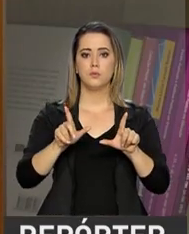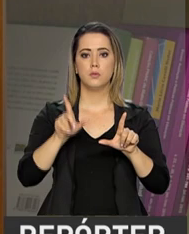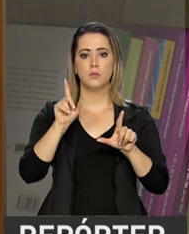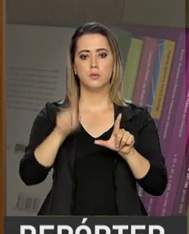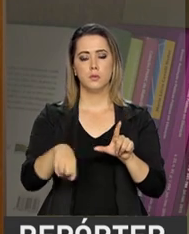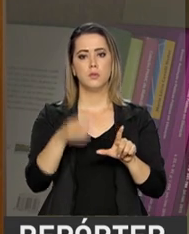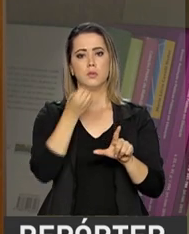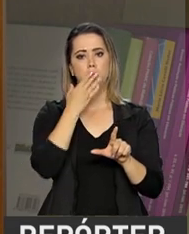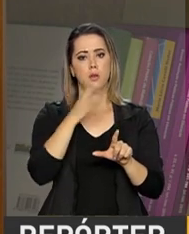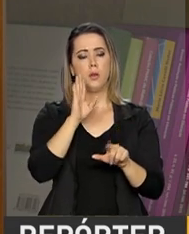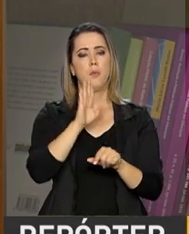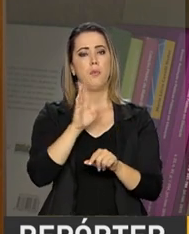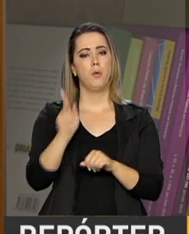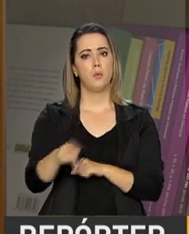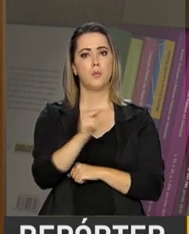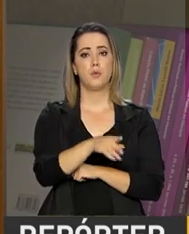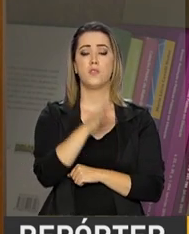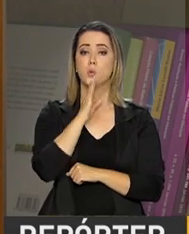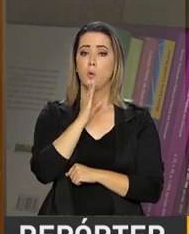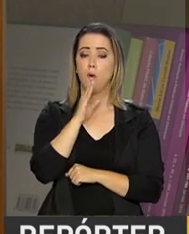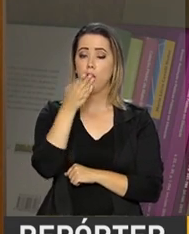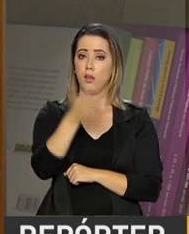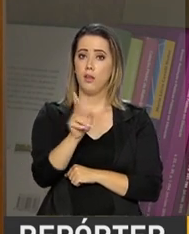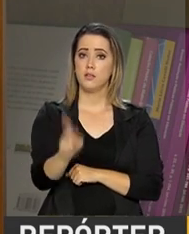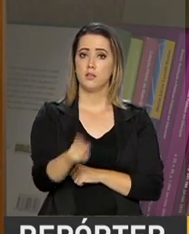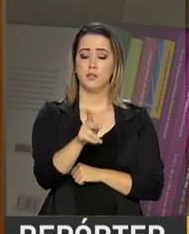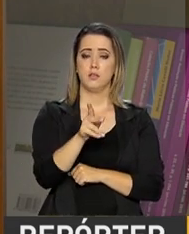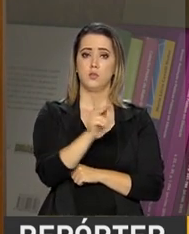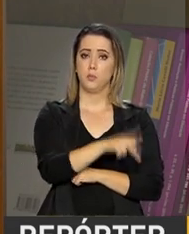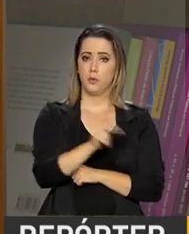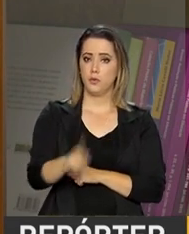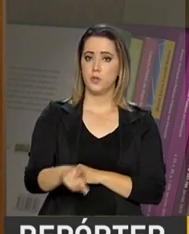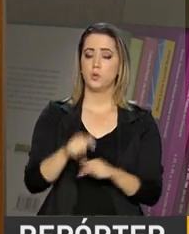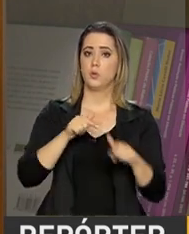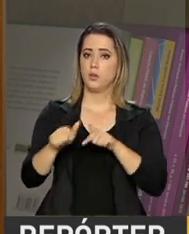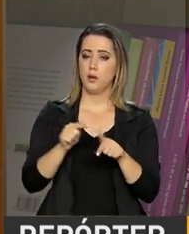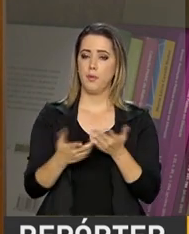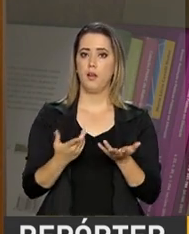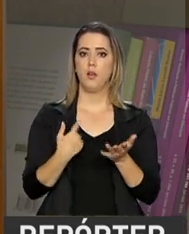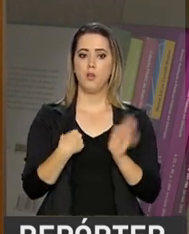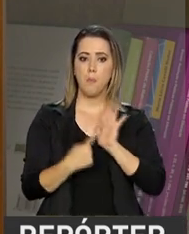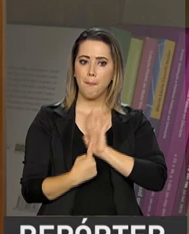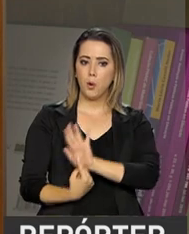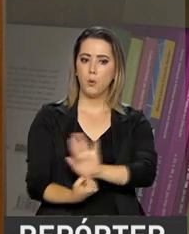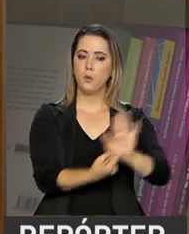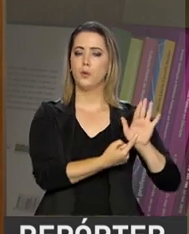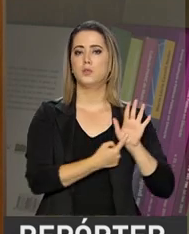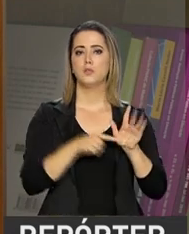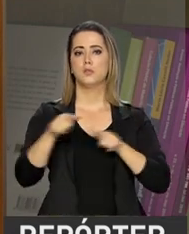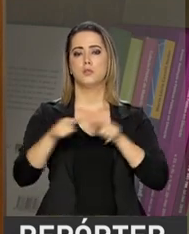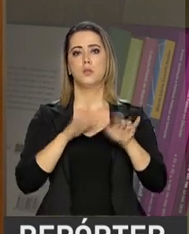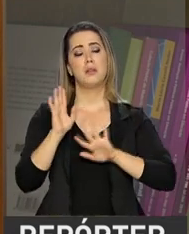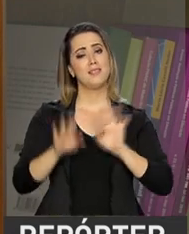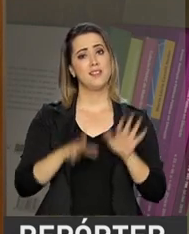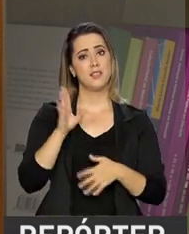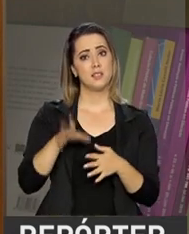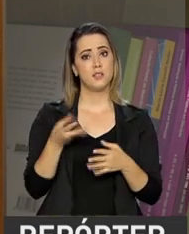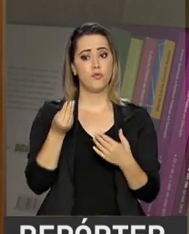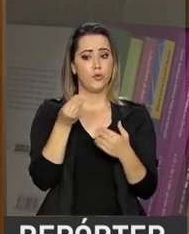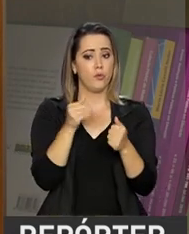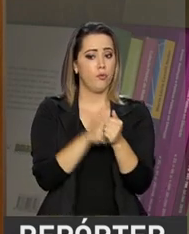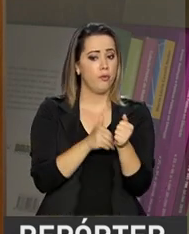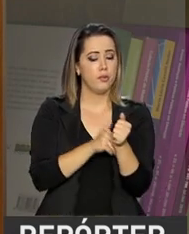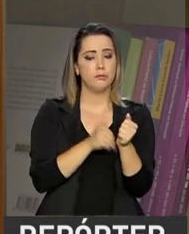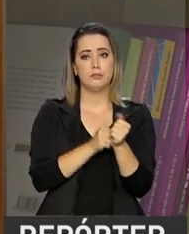o professor que reconhece o trabalho do professor e que dá visibilidade a trabalhos que às vezes estão em cidades